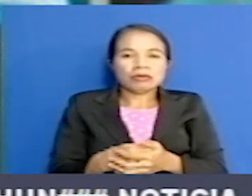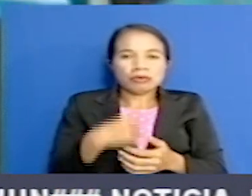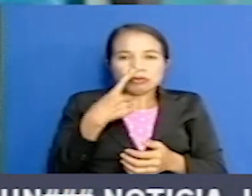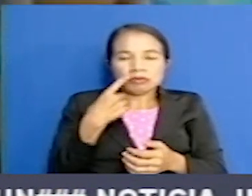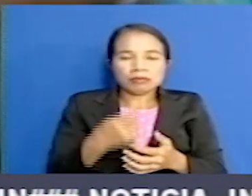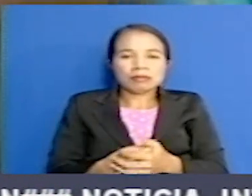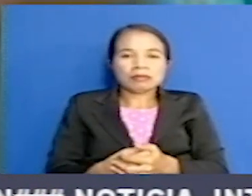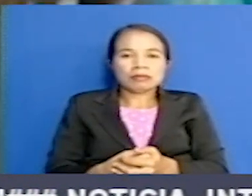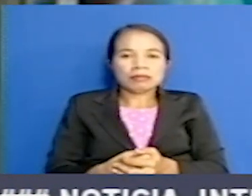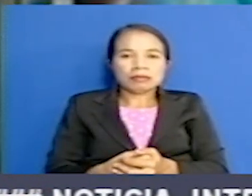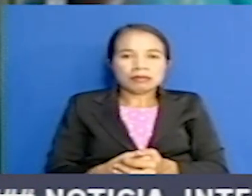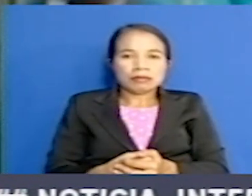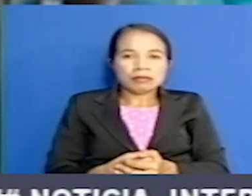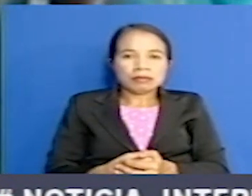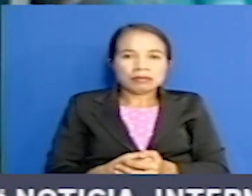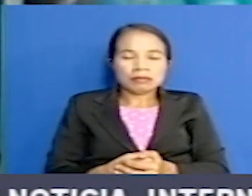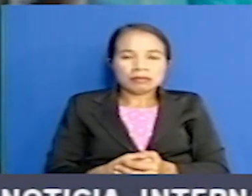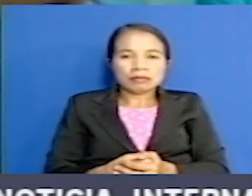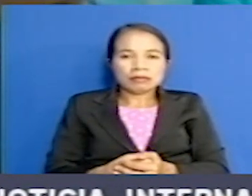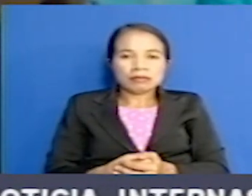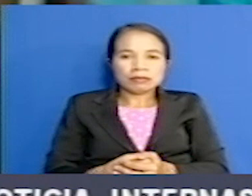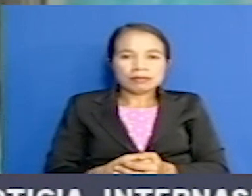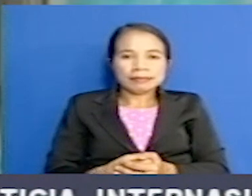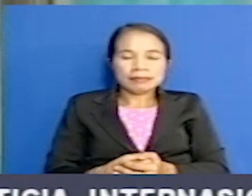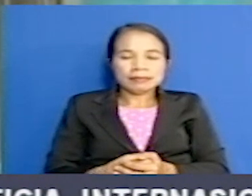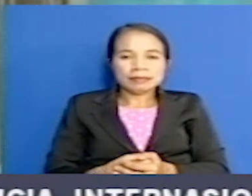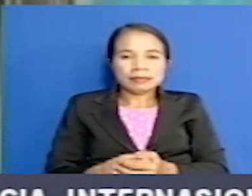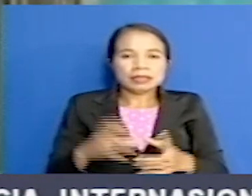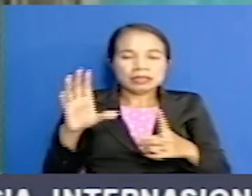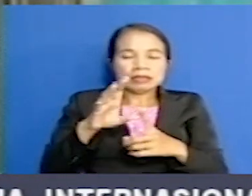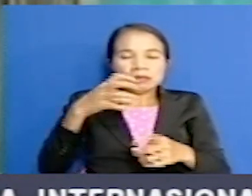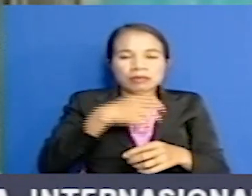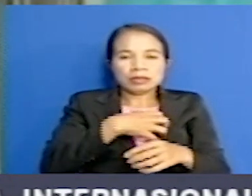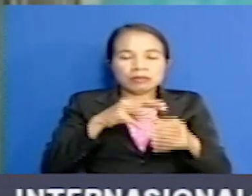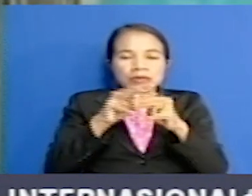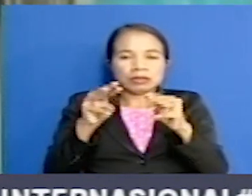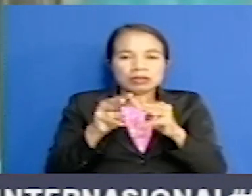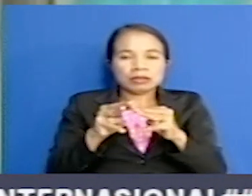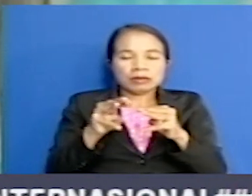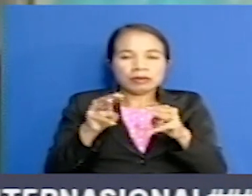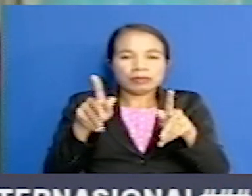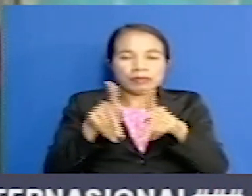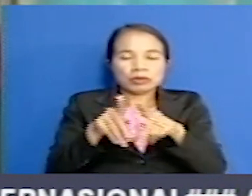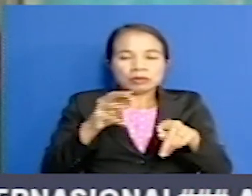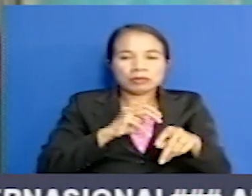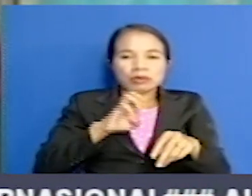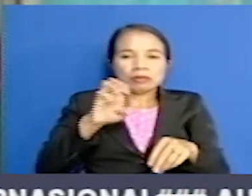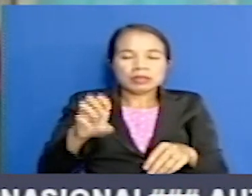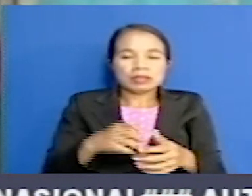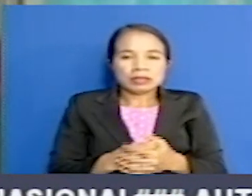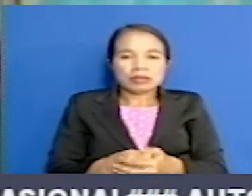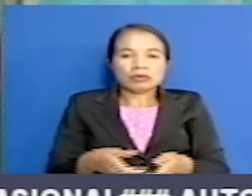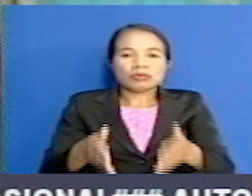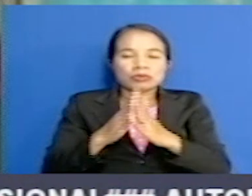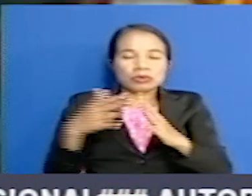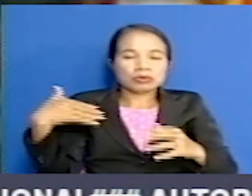A qual não se seja, qual o senhor se deve, nem mais resisto. Comandante Polícia Esquadra Maubici, Inspetor Polícia Afonso Silva,